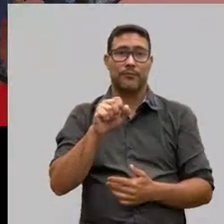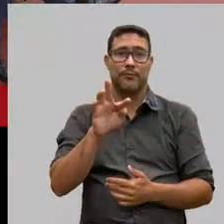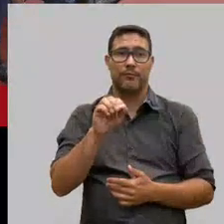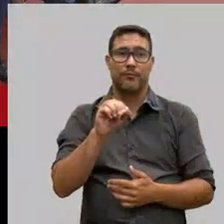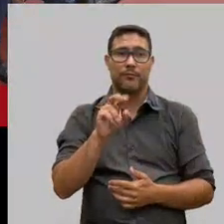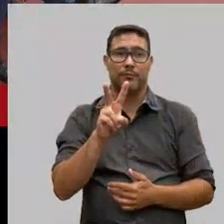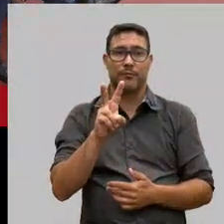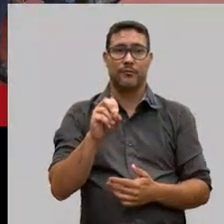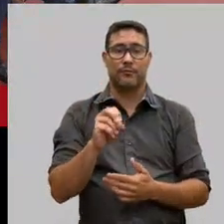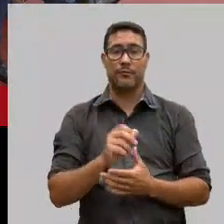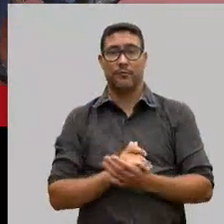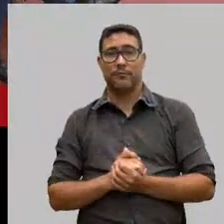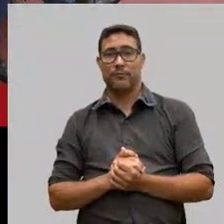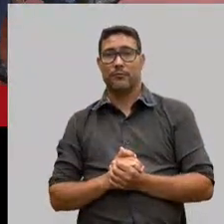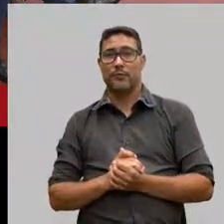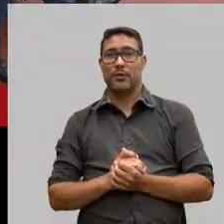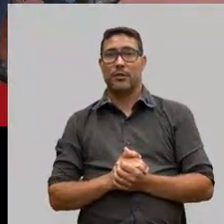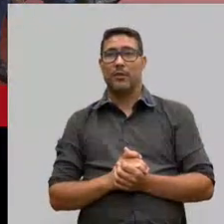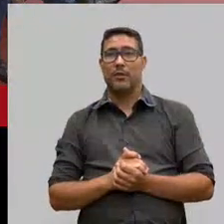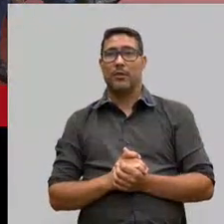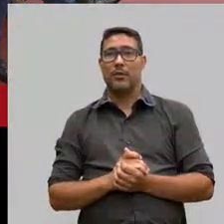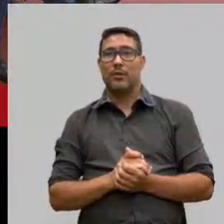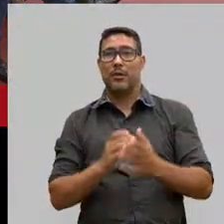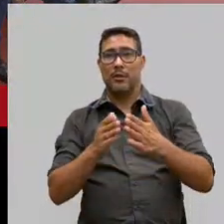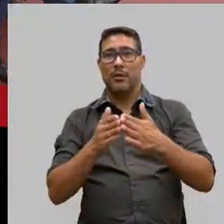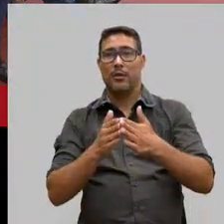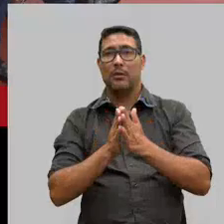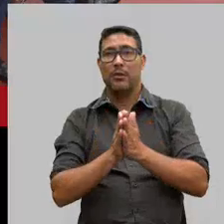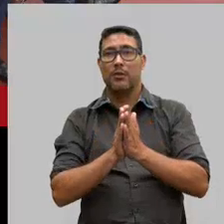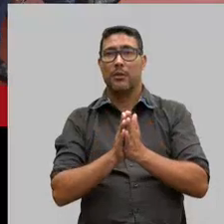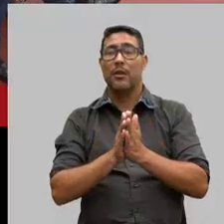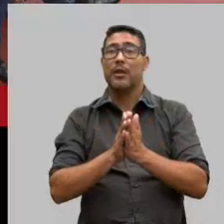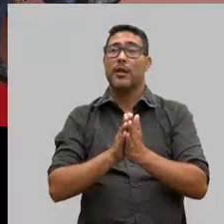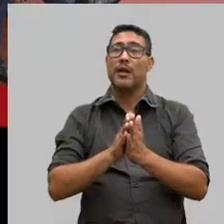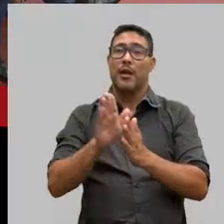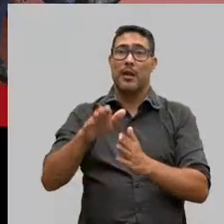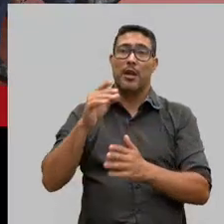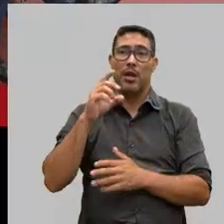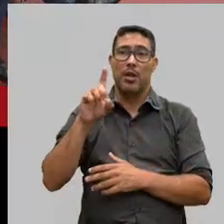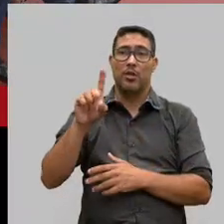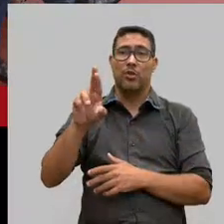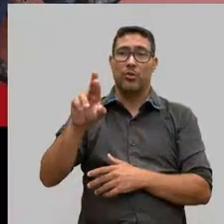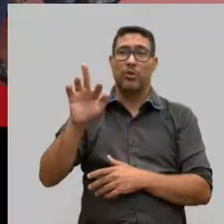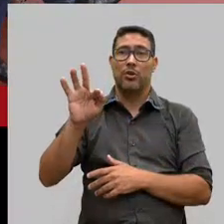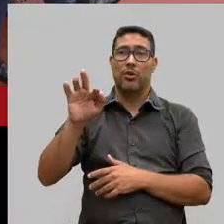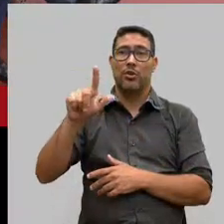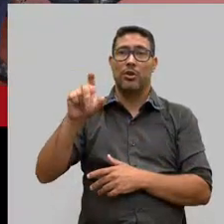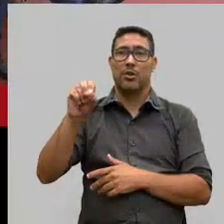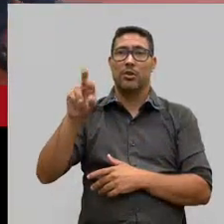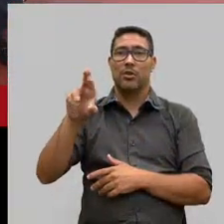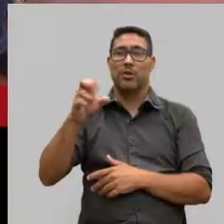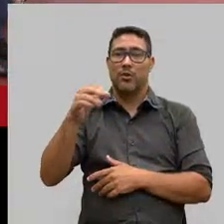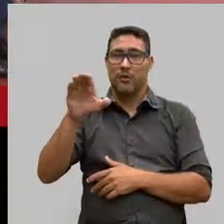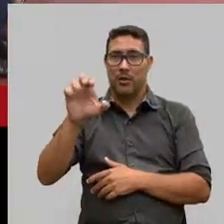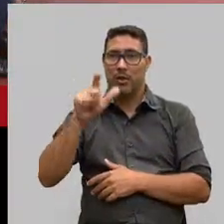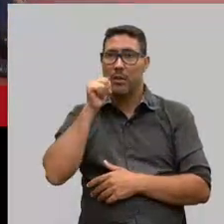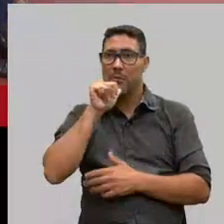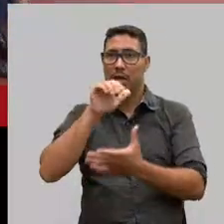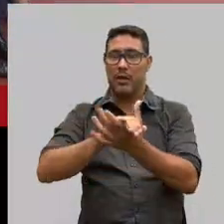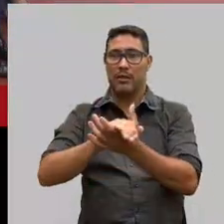Florence poderia levantar PR as pessoas conhecerem quem é a Dora Florence também parceira do Gustavo no montando um